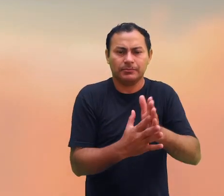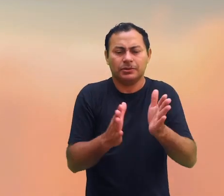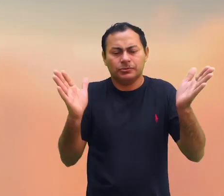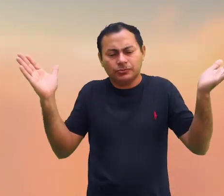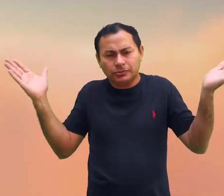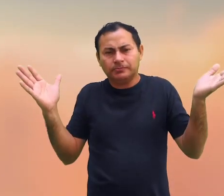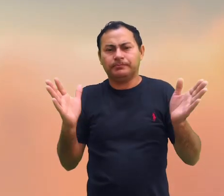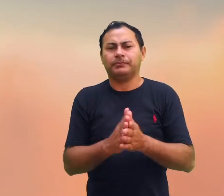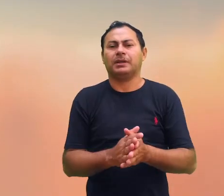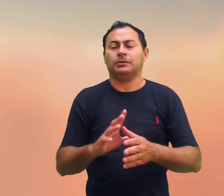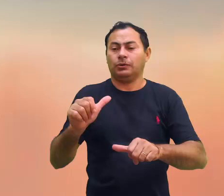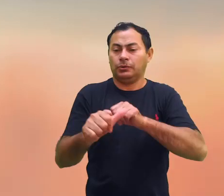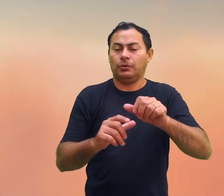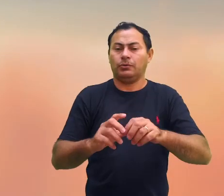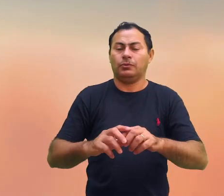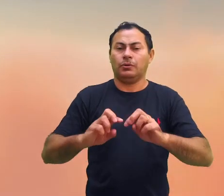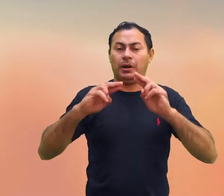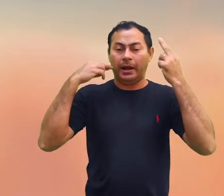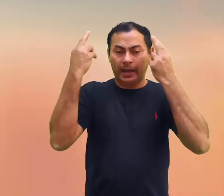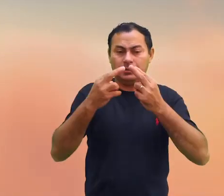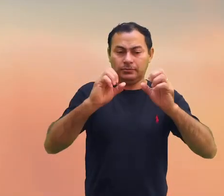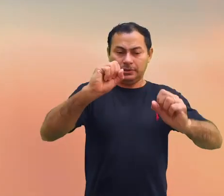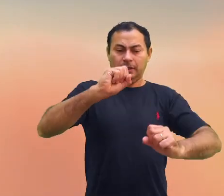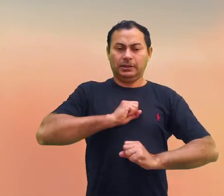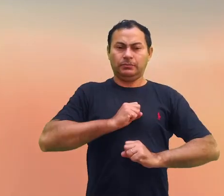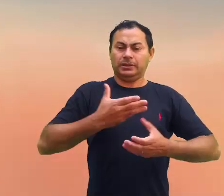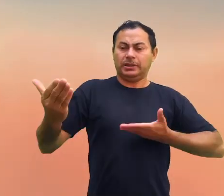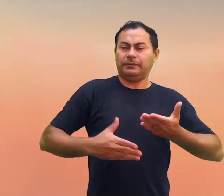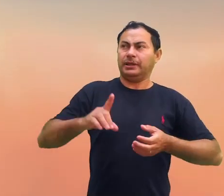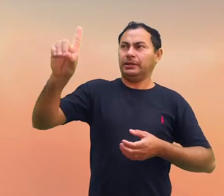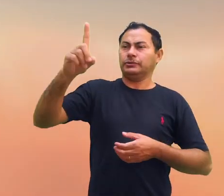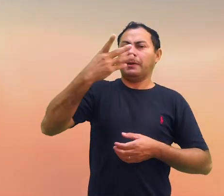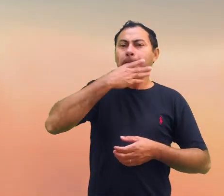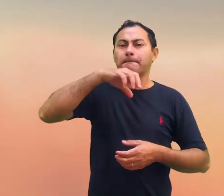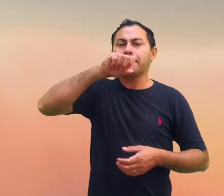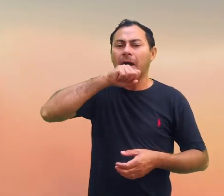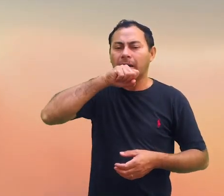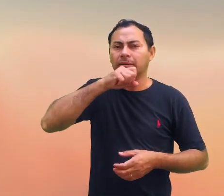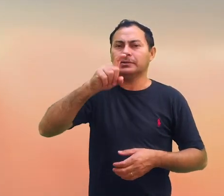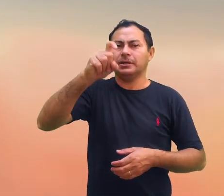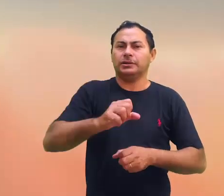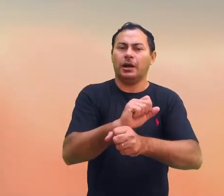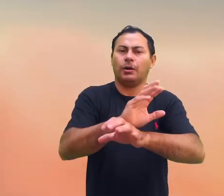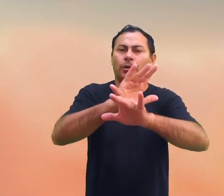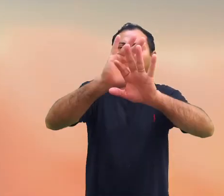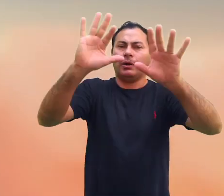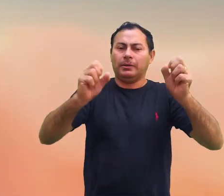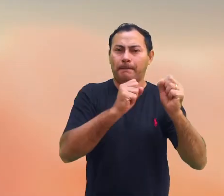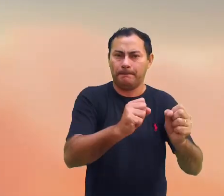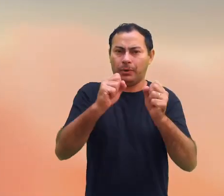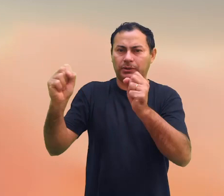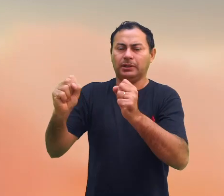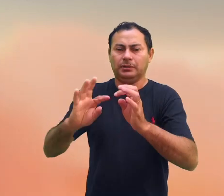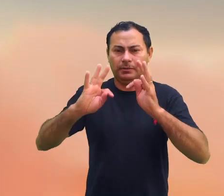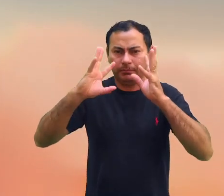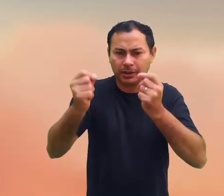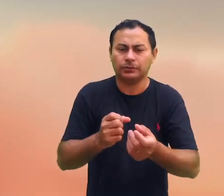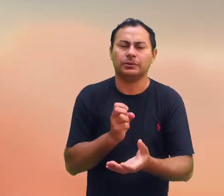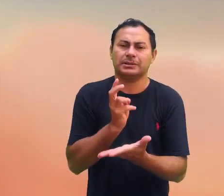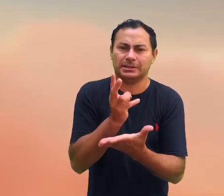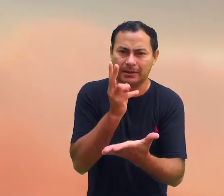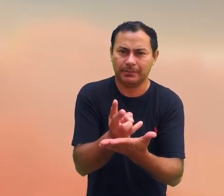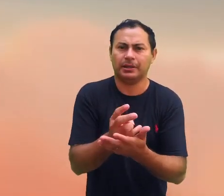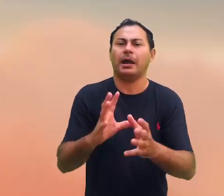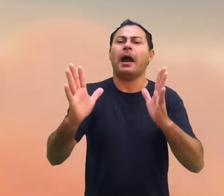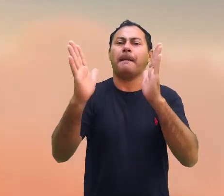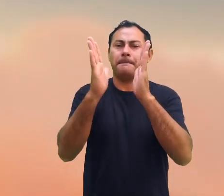sangue e nos constituiu reino e sacerdotes para servir a seu Deus e Pai. A ele sejam glória e poder para